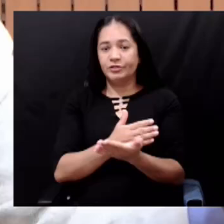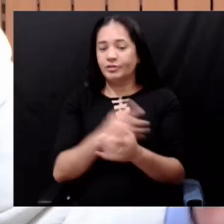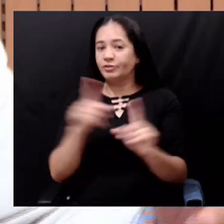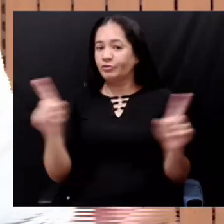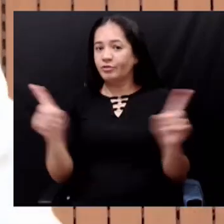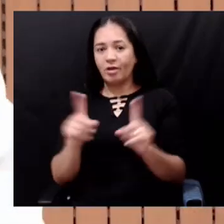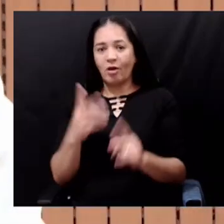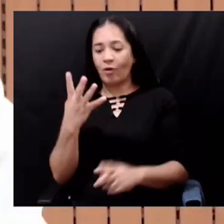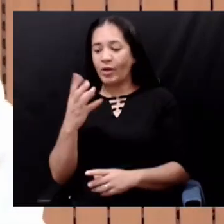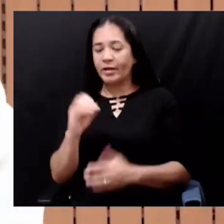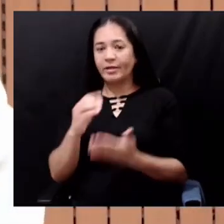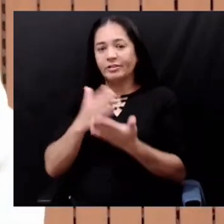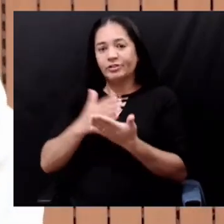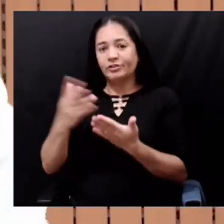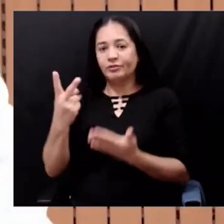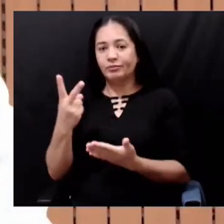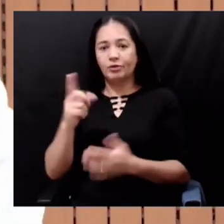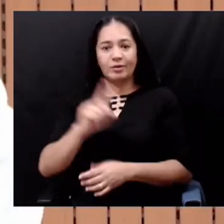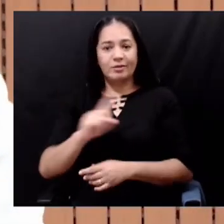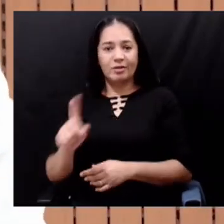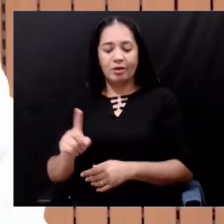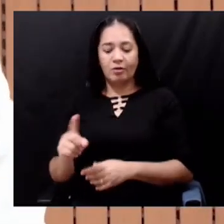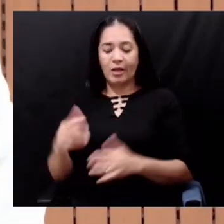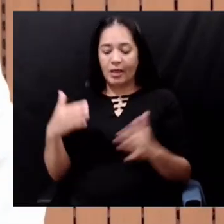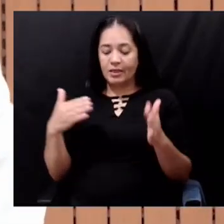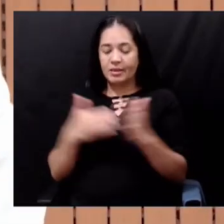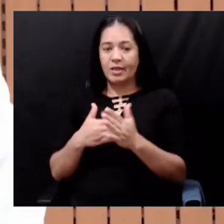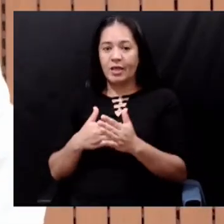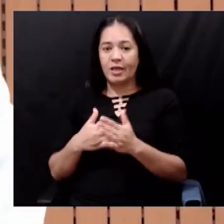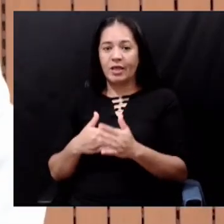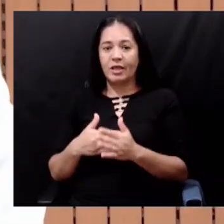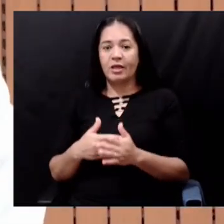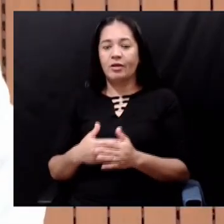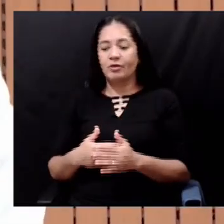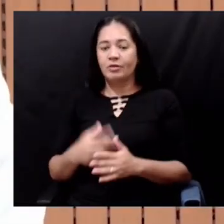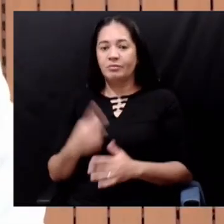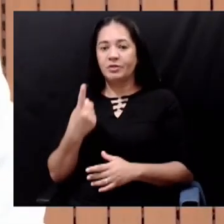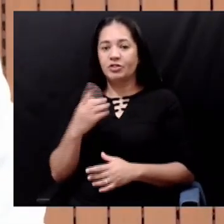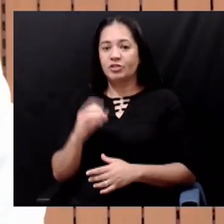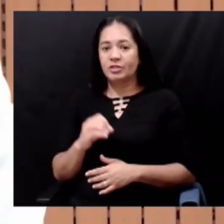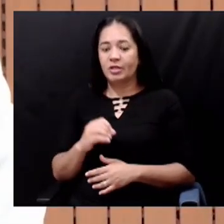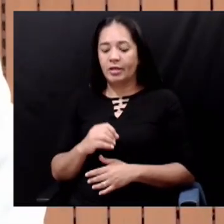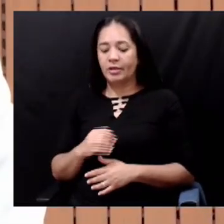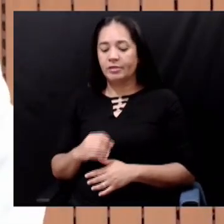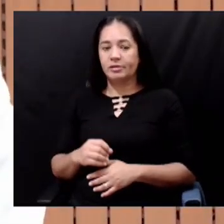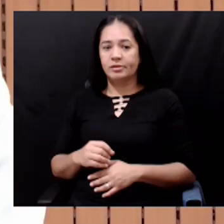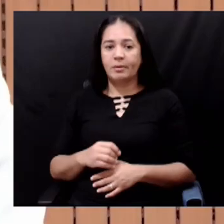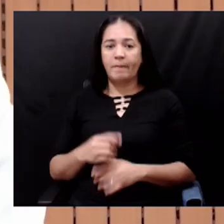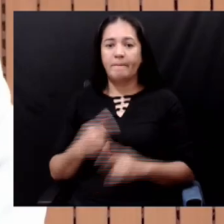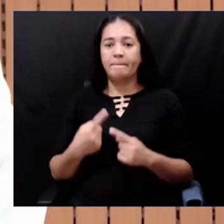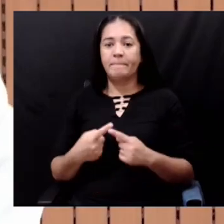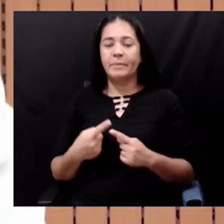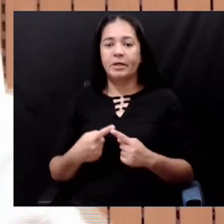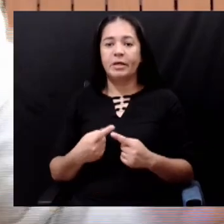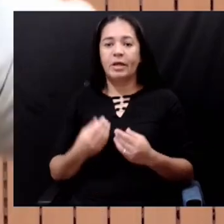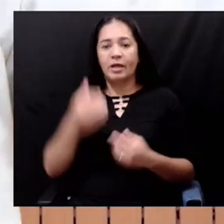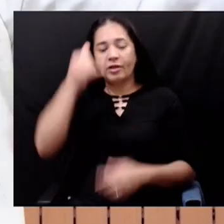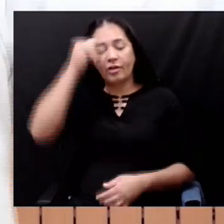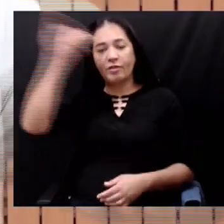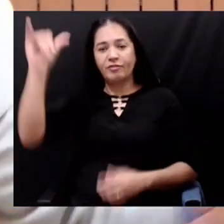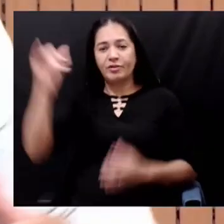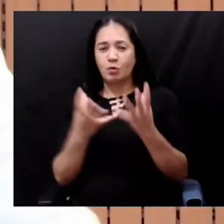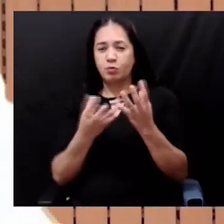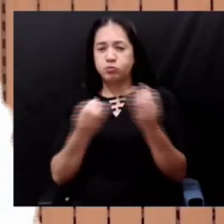limite de 10, né, porque senão a gente vai criar certos conglomerados, né, alguns